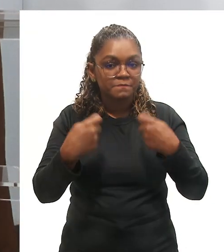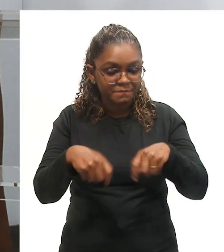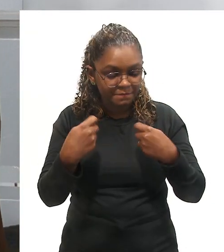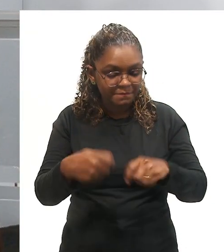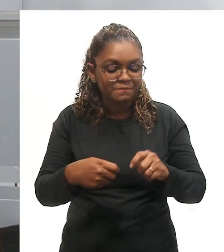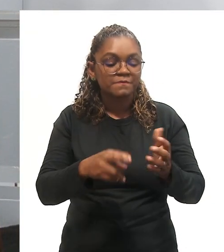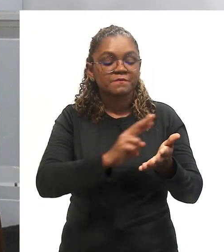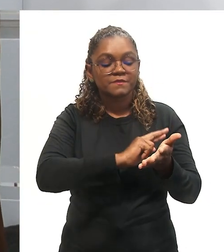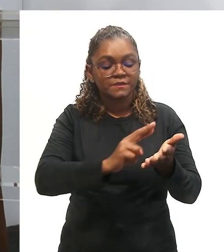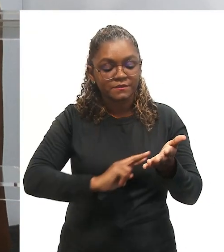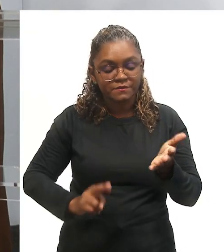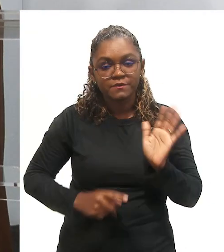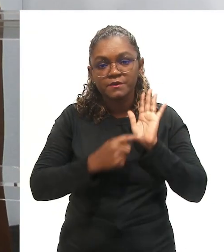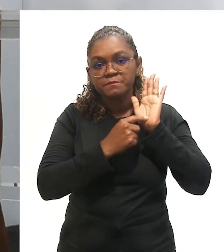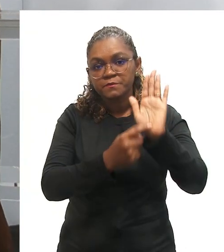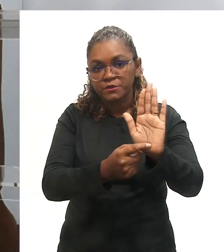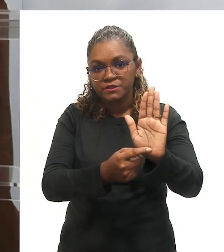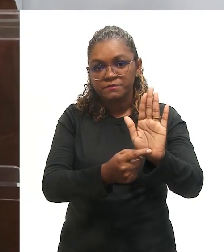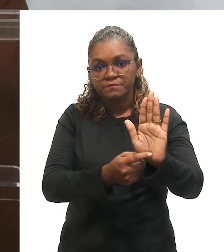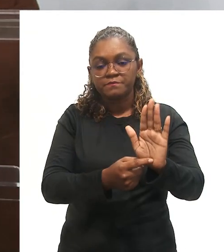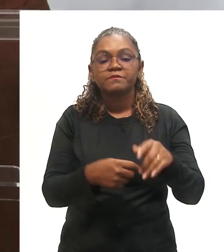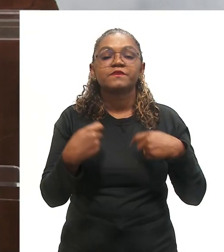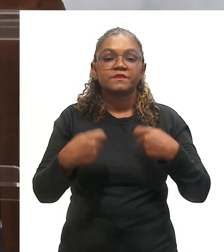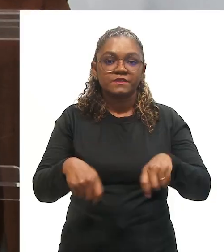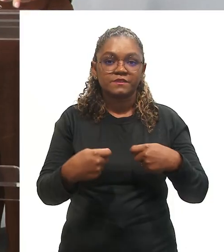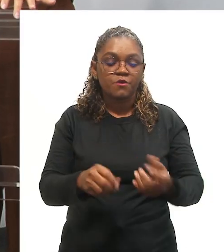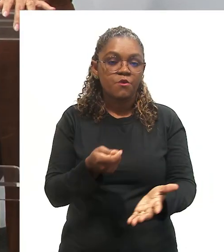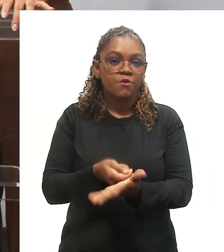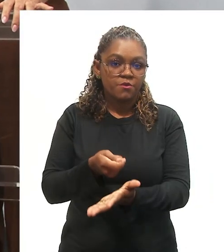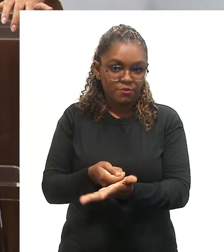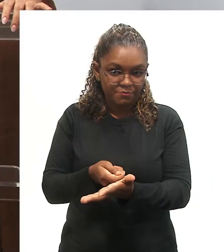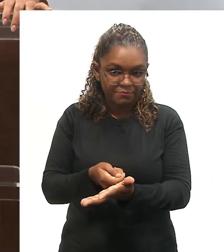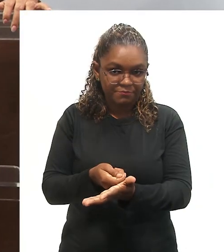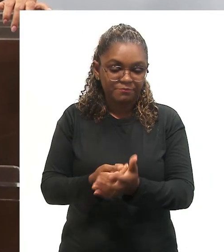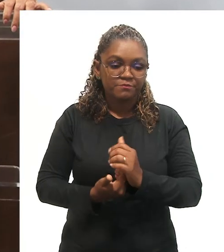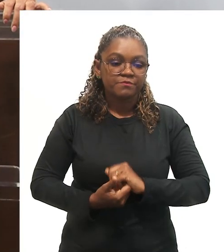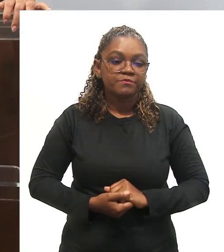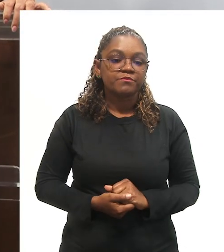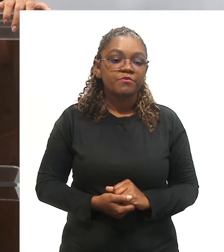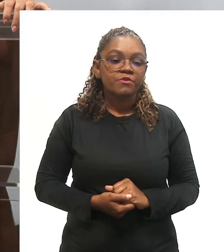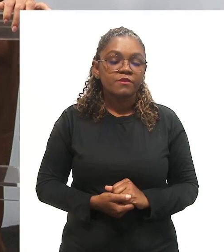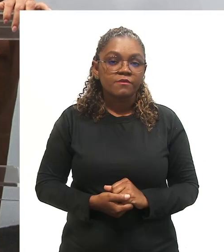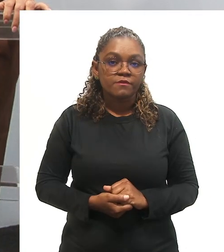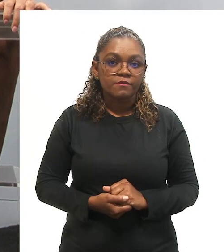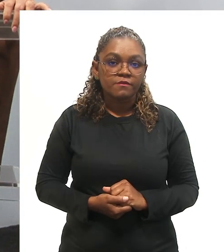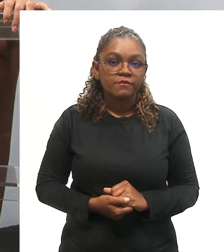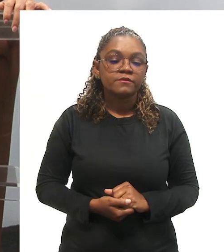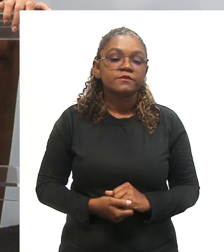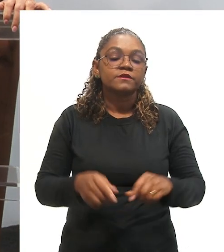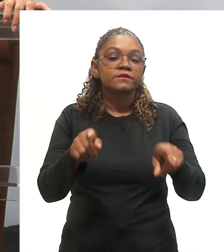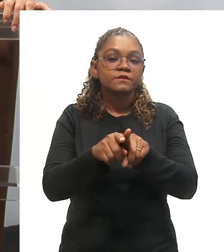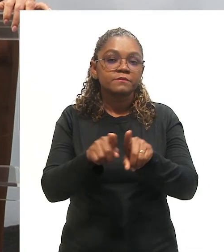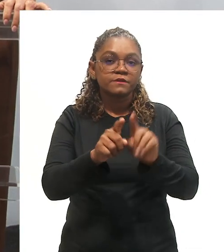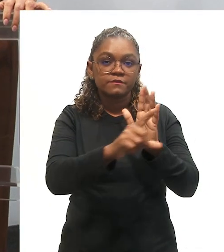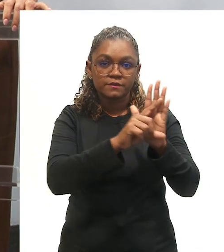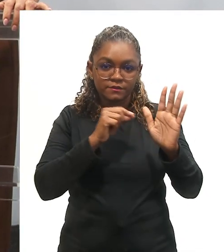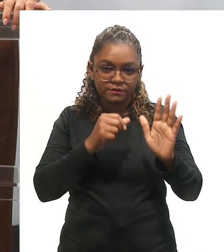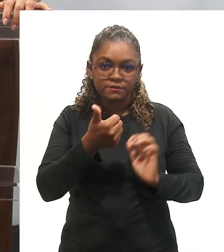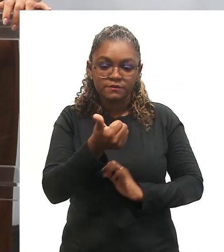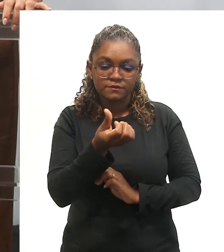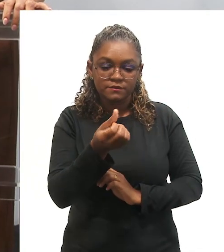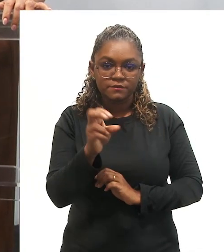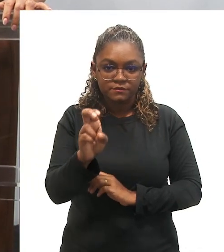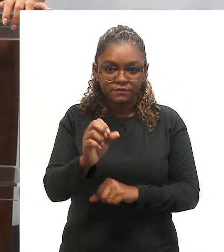relatórios, apresentando resultados. E o primeiro relatório que vimos, já com a previsão lá no artigo 165